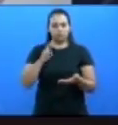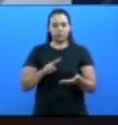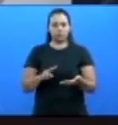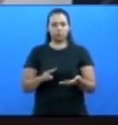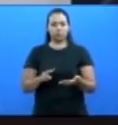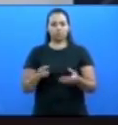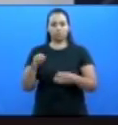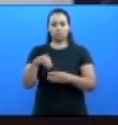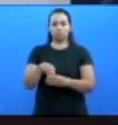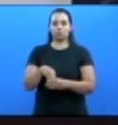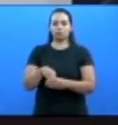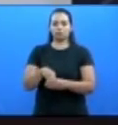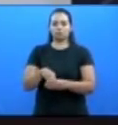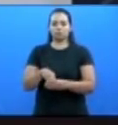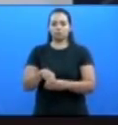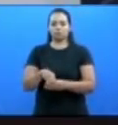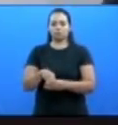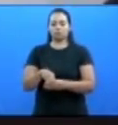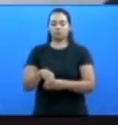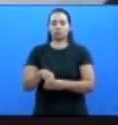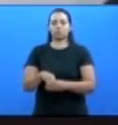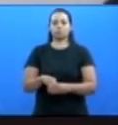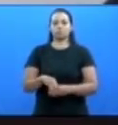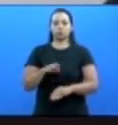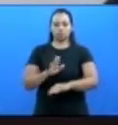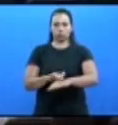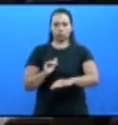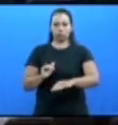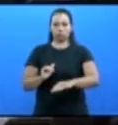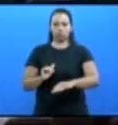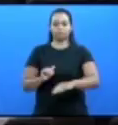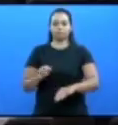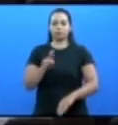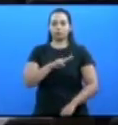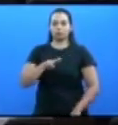votação. Então, por favor, a chamada nominal, vereador.